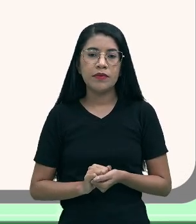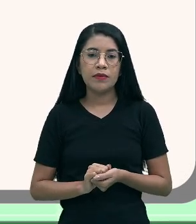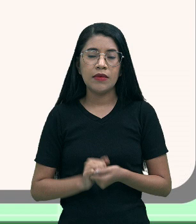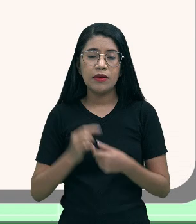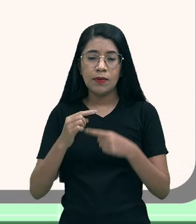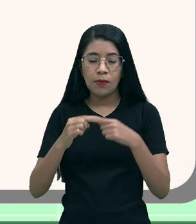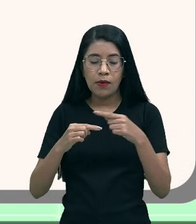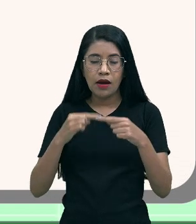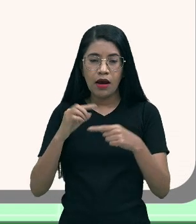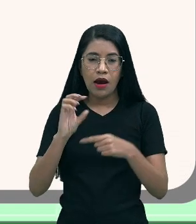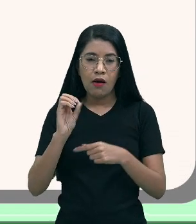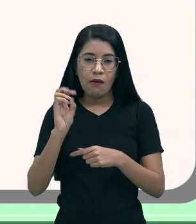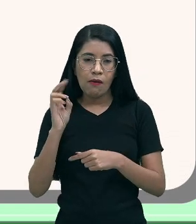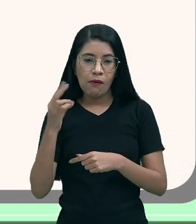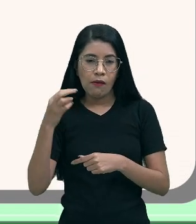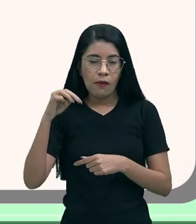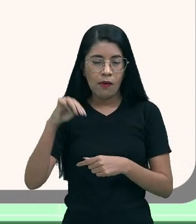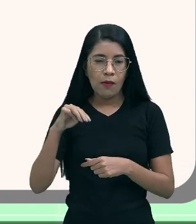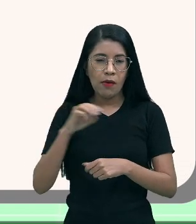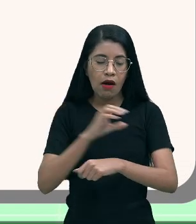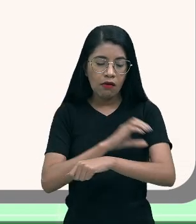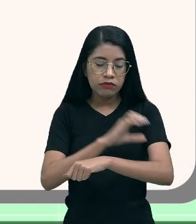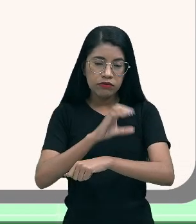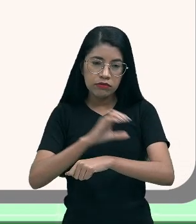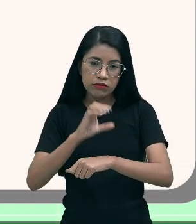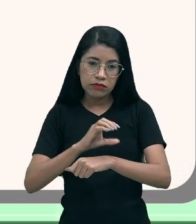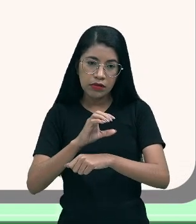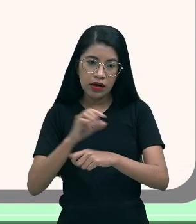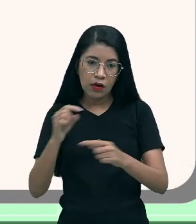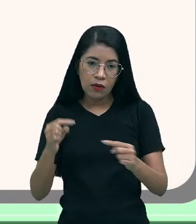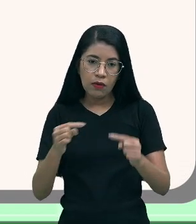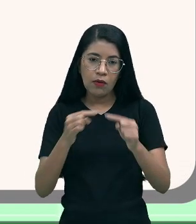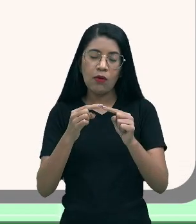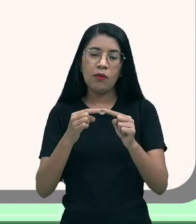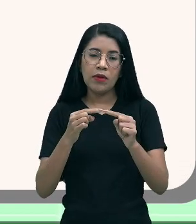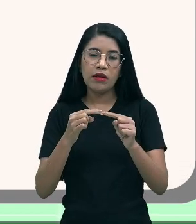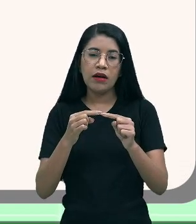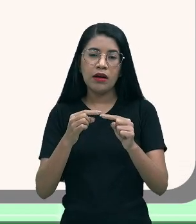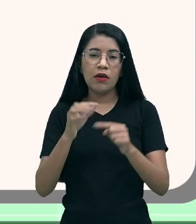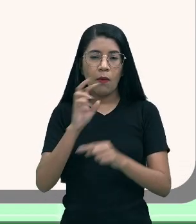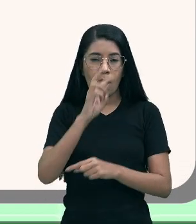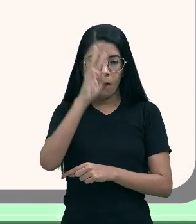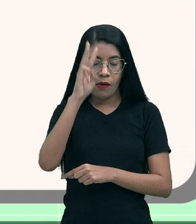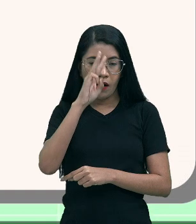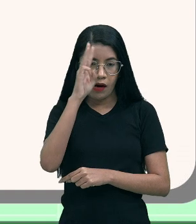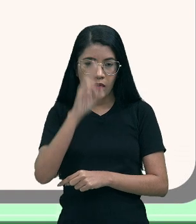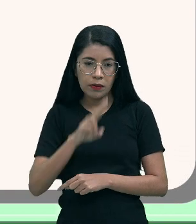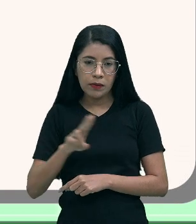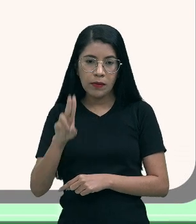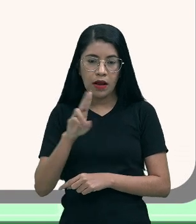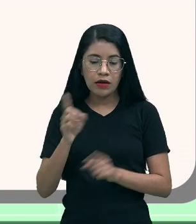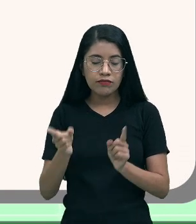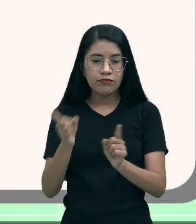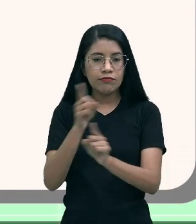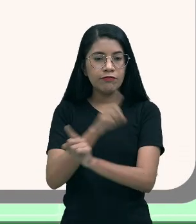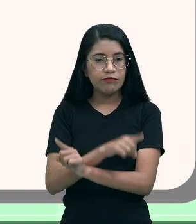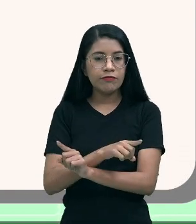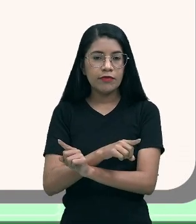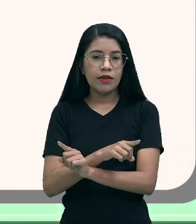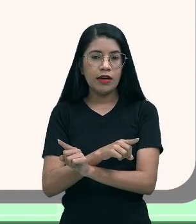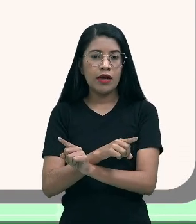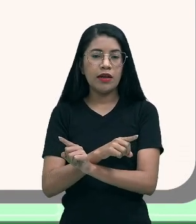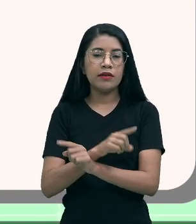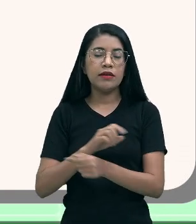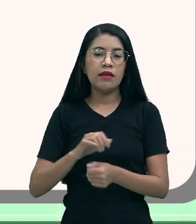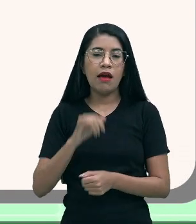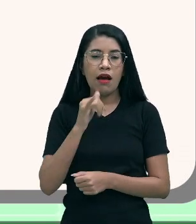a corrente elétrica é diretamente proporcional à tensão elétrica aplicada e inversamente proporcional à sua